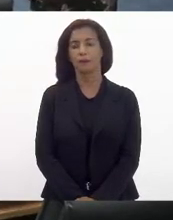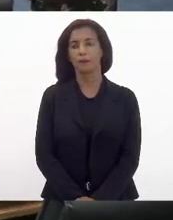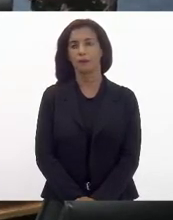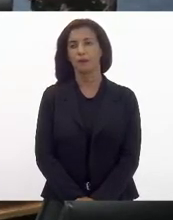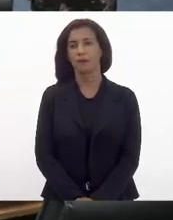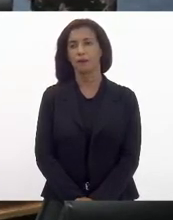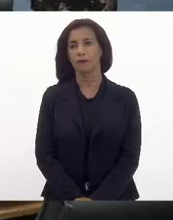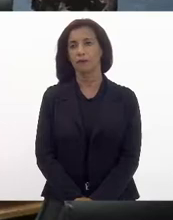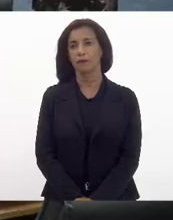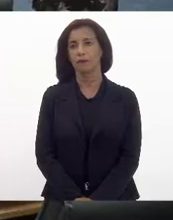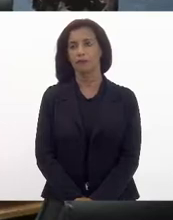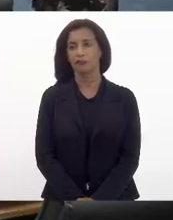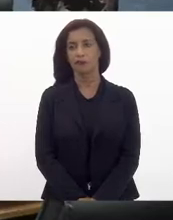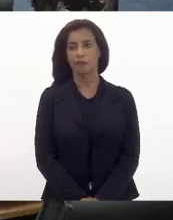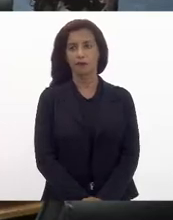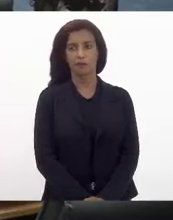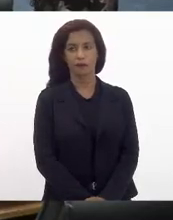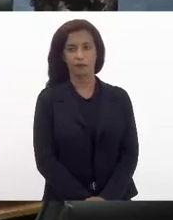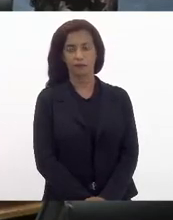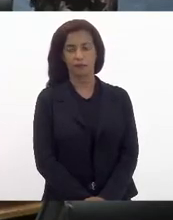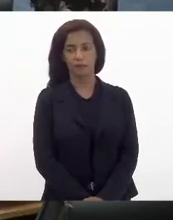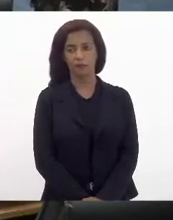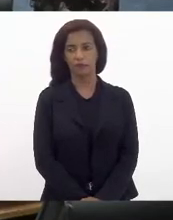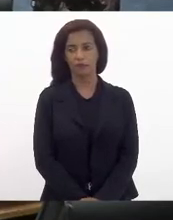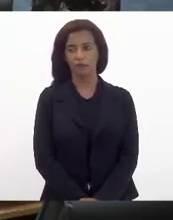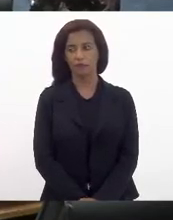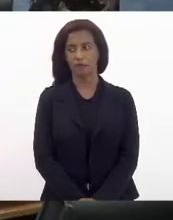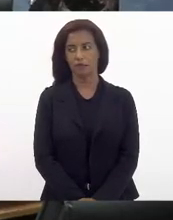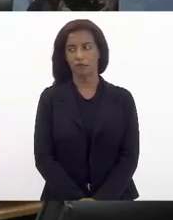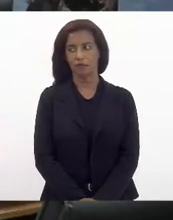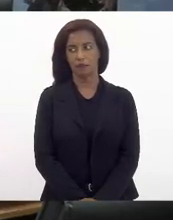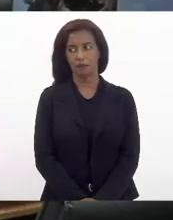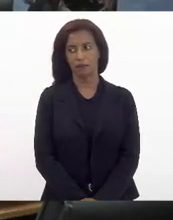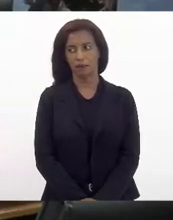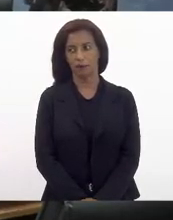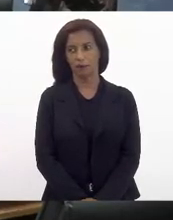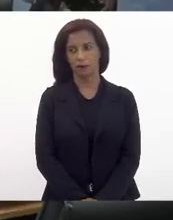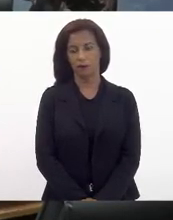E aí E aí